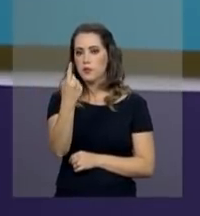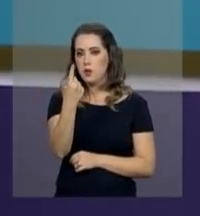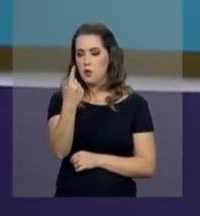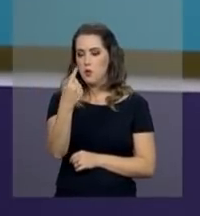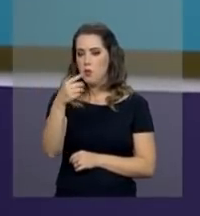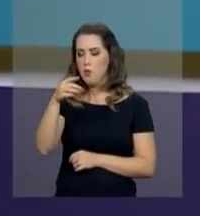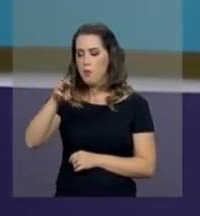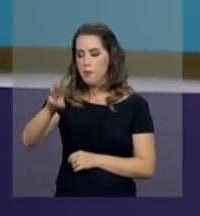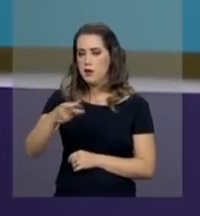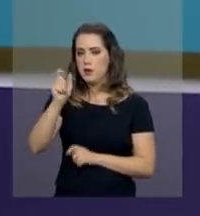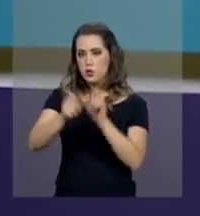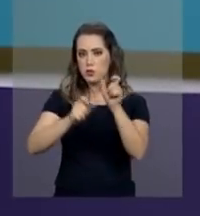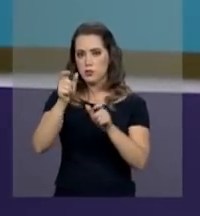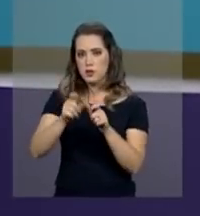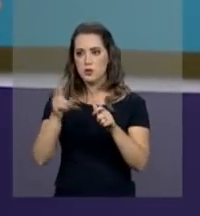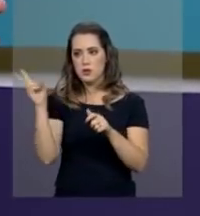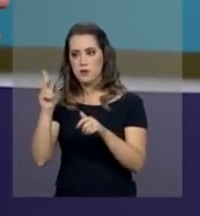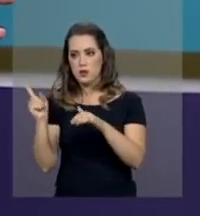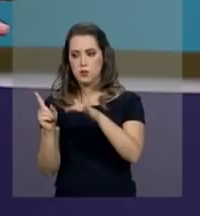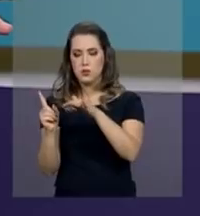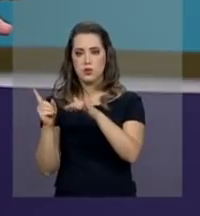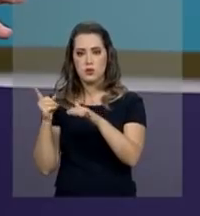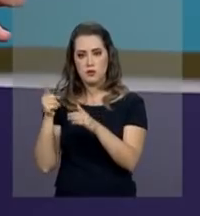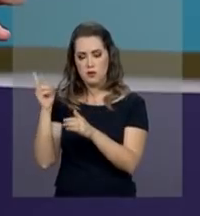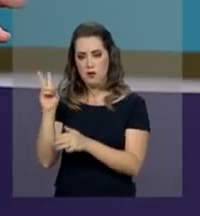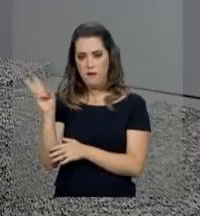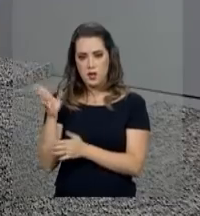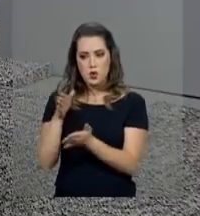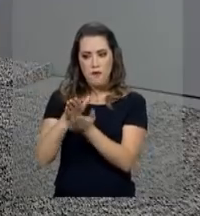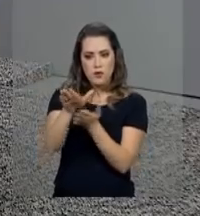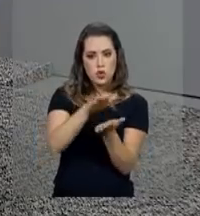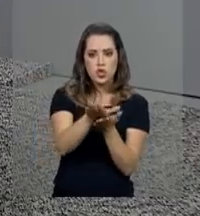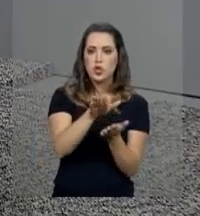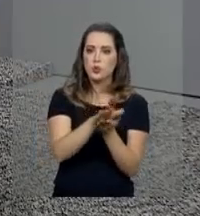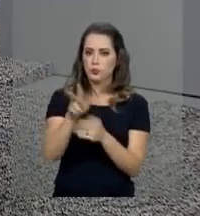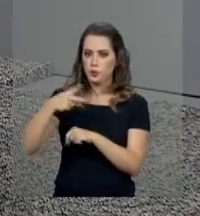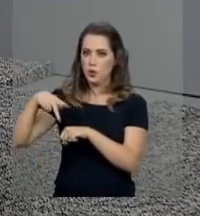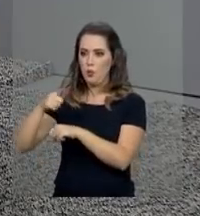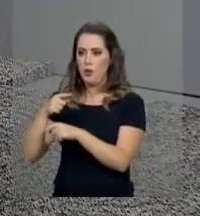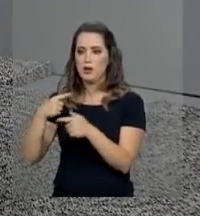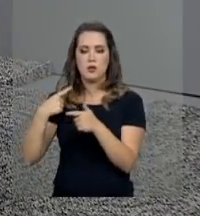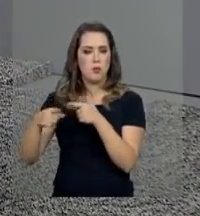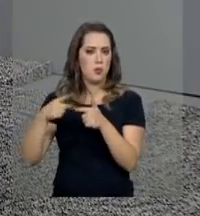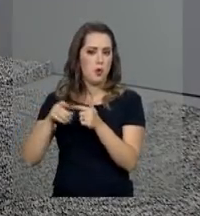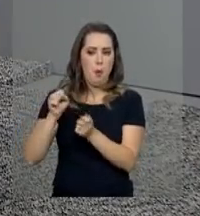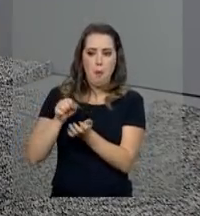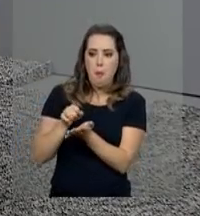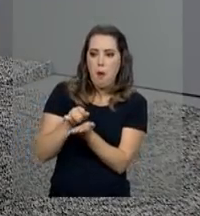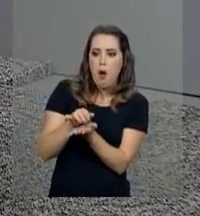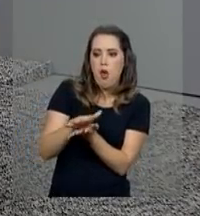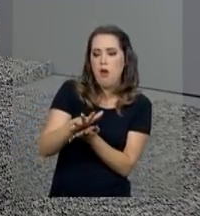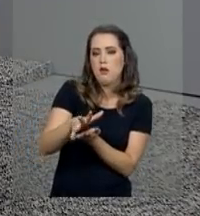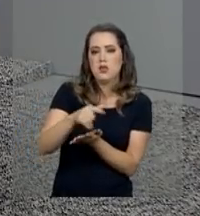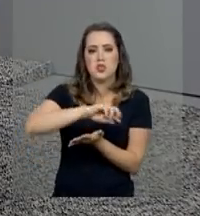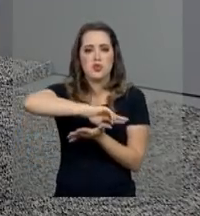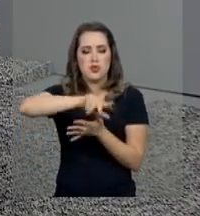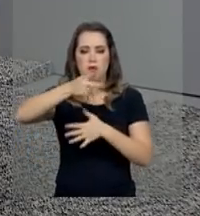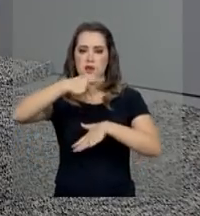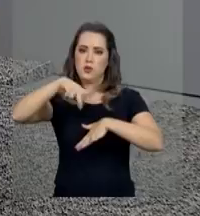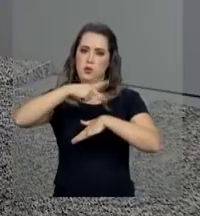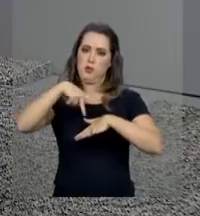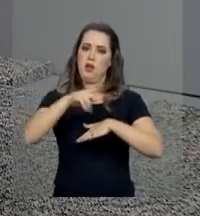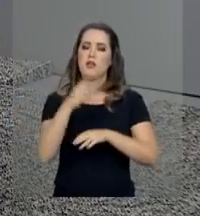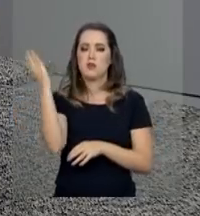1 milhão e 600 mil venezuelanos deixaram a Venezuela desde 2015 por conta da crise. Eles se espalharam por vários países sul-americanos. O